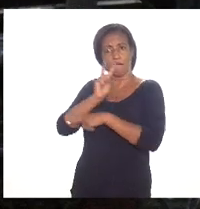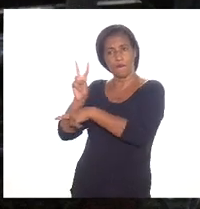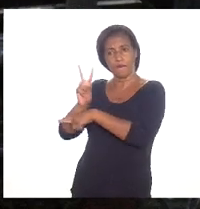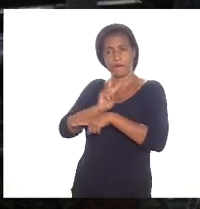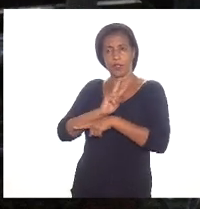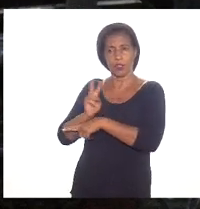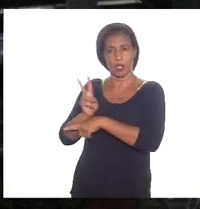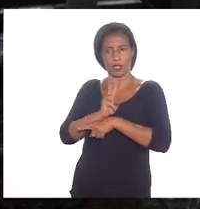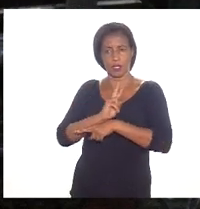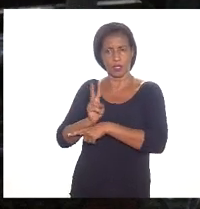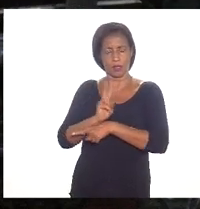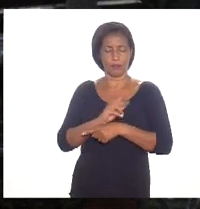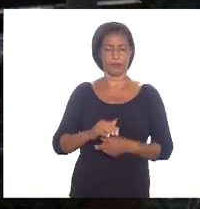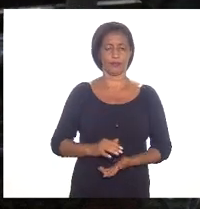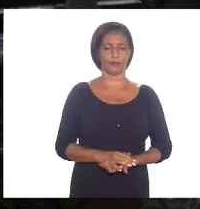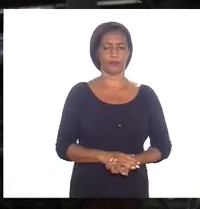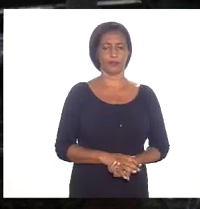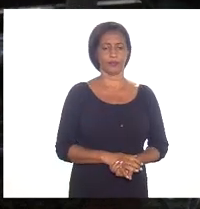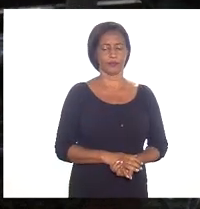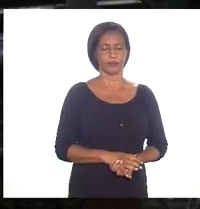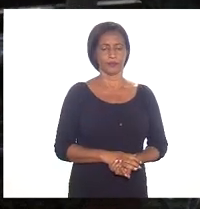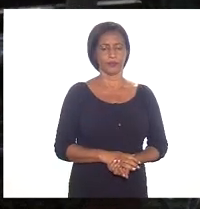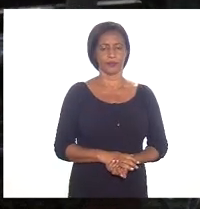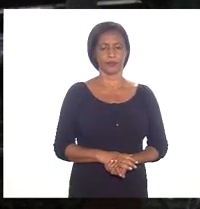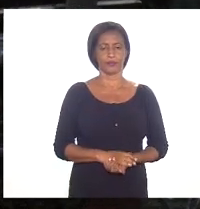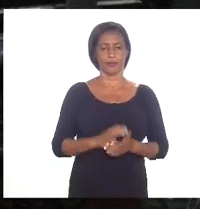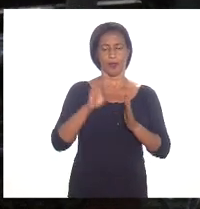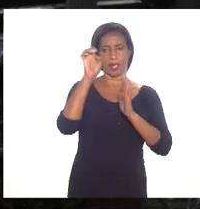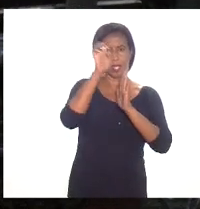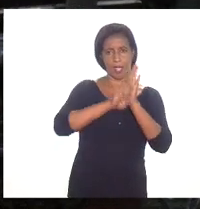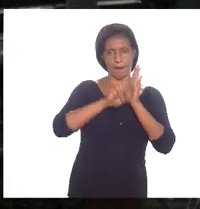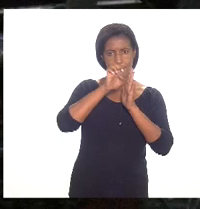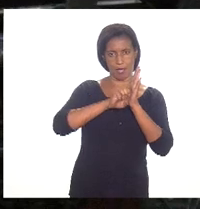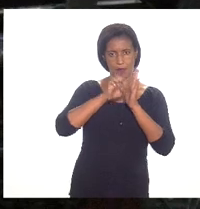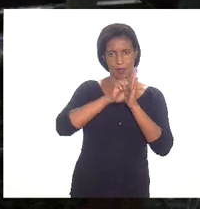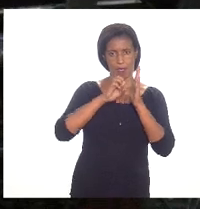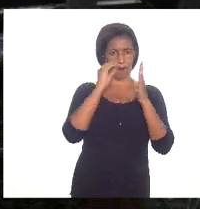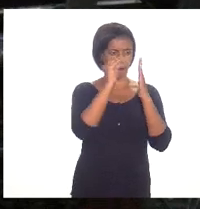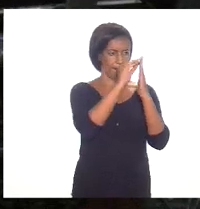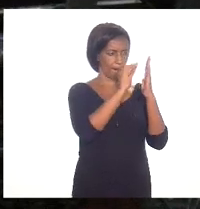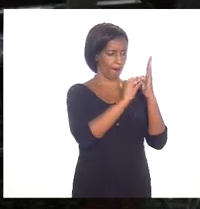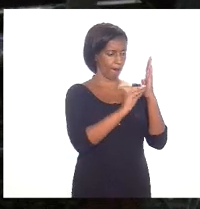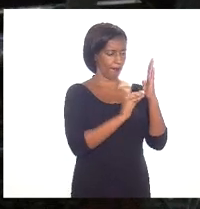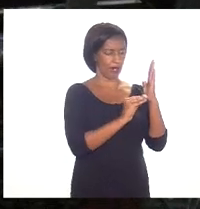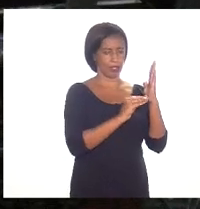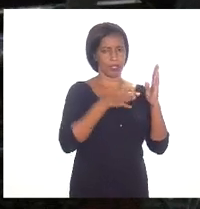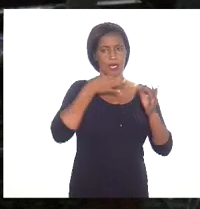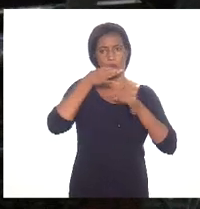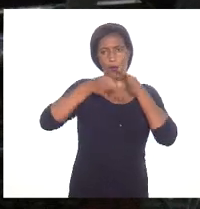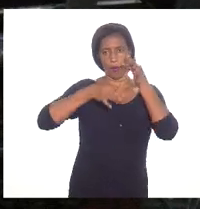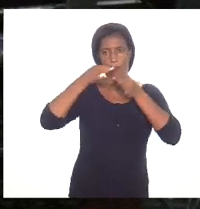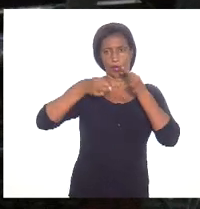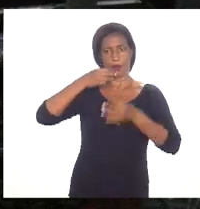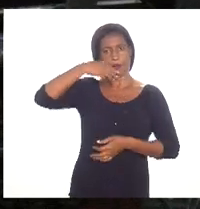às emendas de plenário. Para emitir parecer sobre as emendas de plenário, deputado Márcio Pacheco.